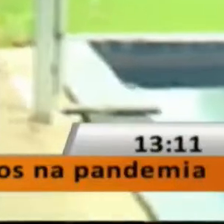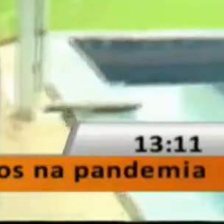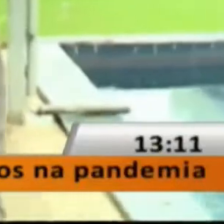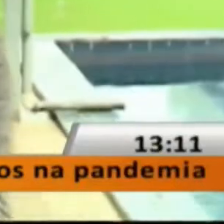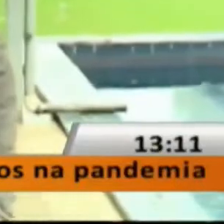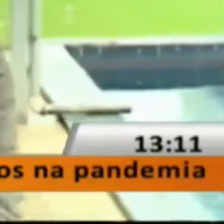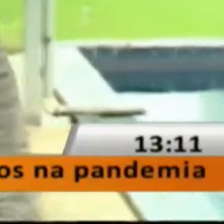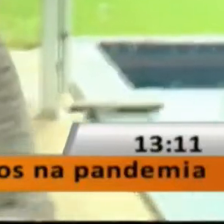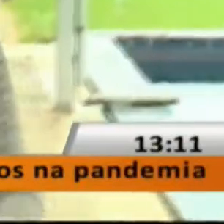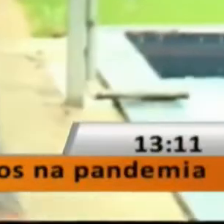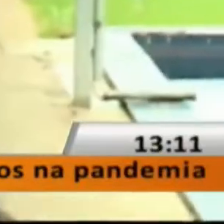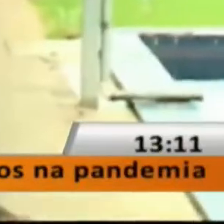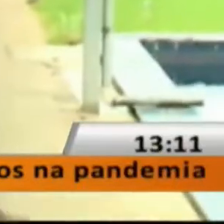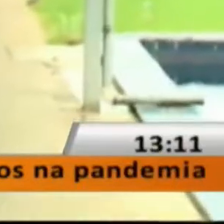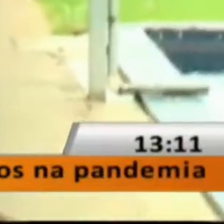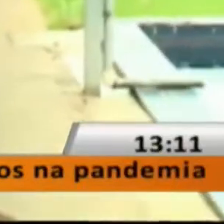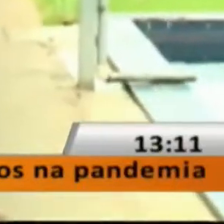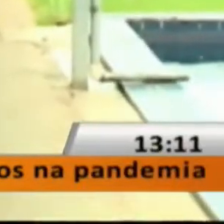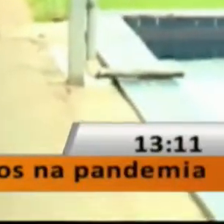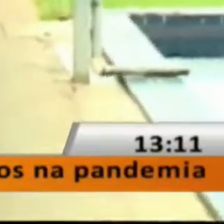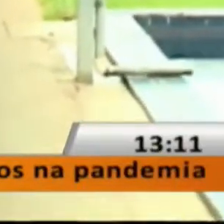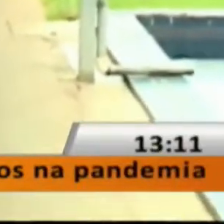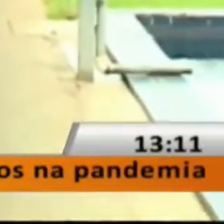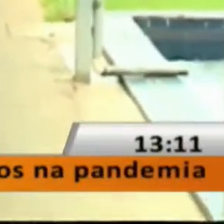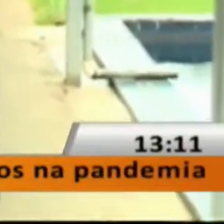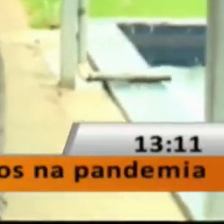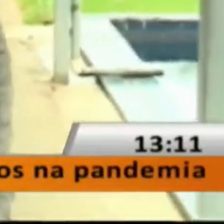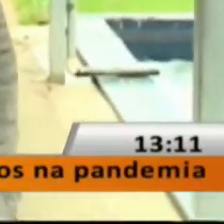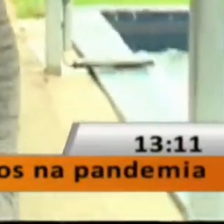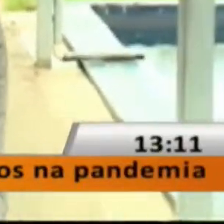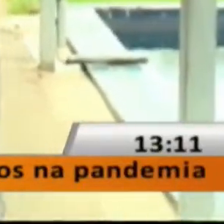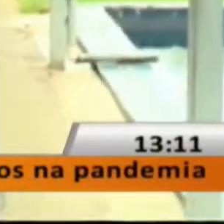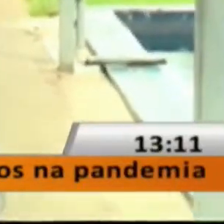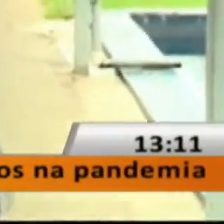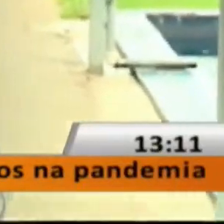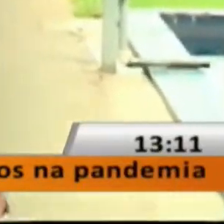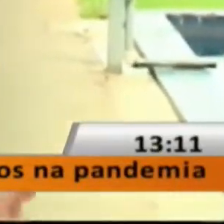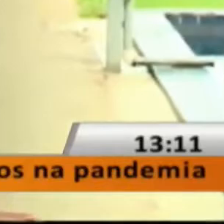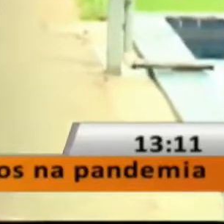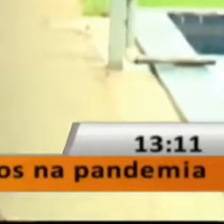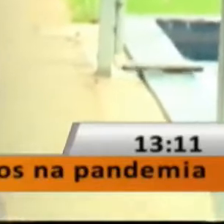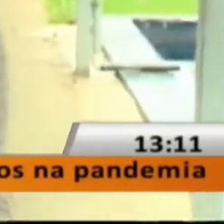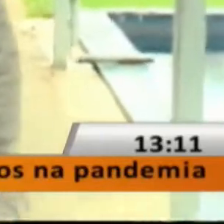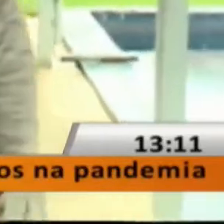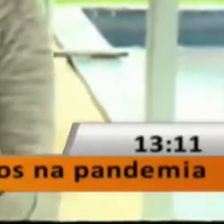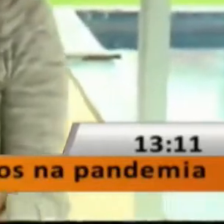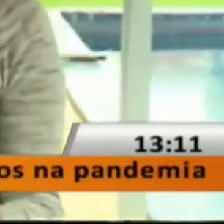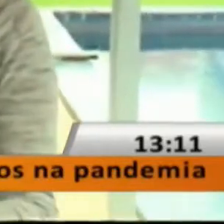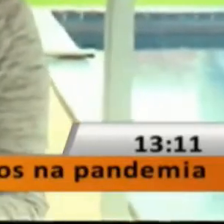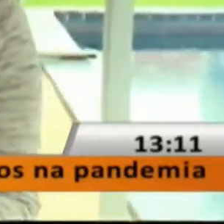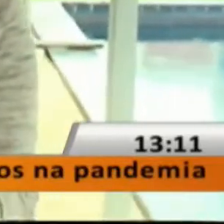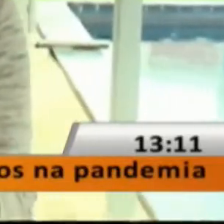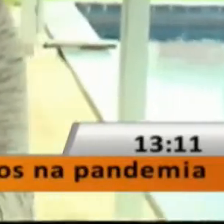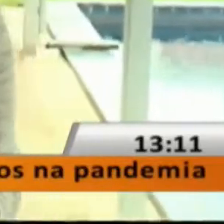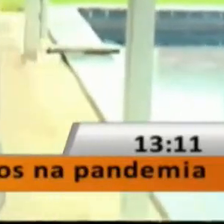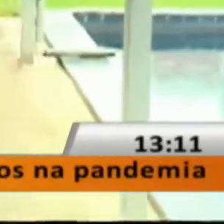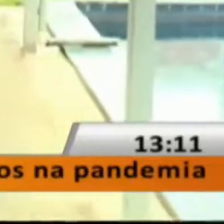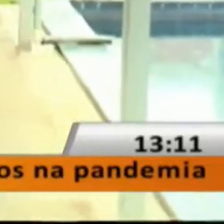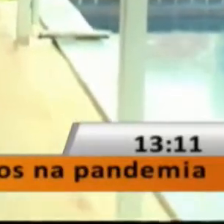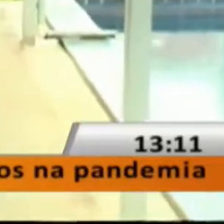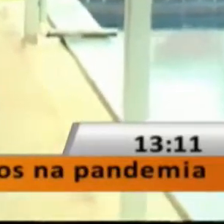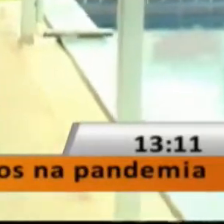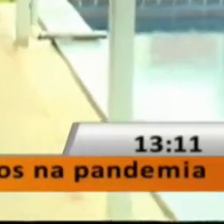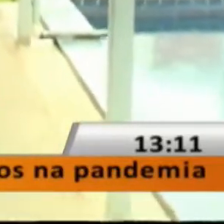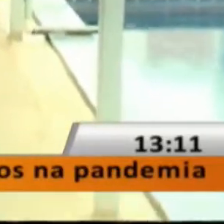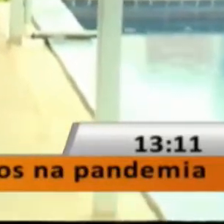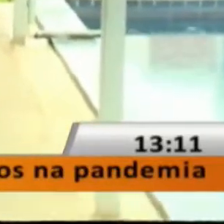Distrito Federal, mais de 90 mil moradores do DF têm a audição comprometida e 4 mil são